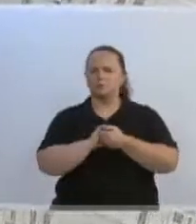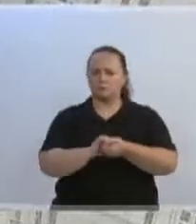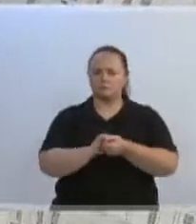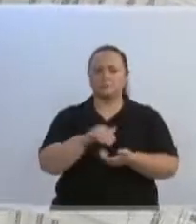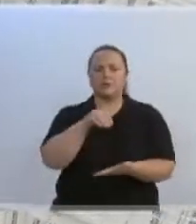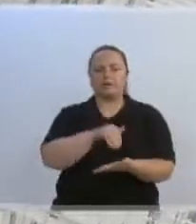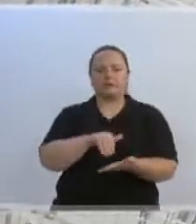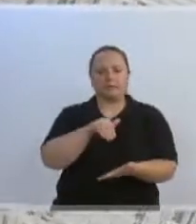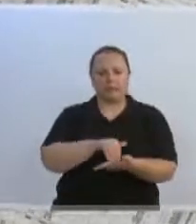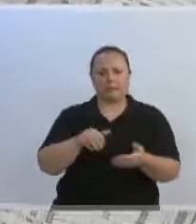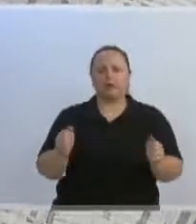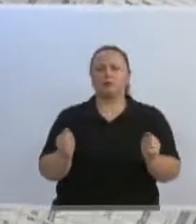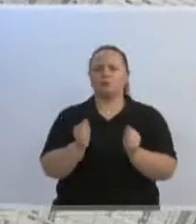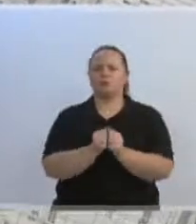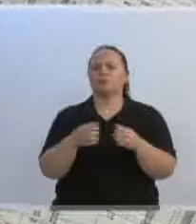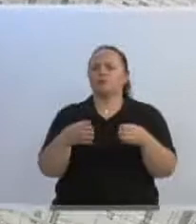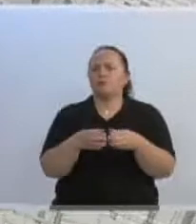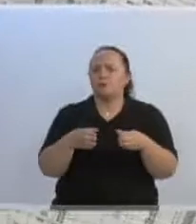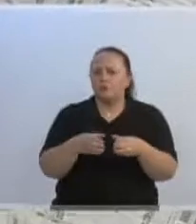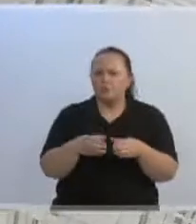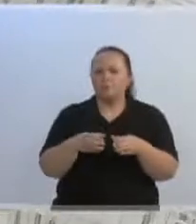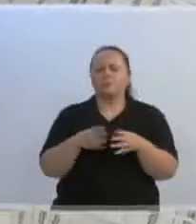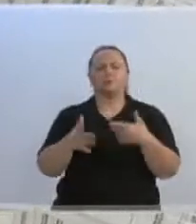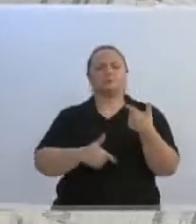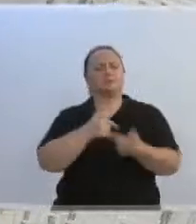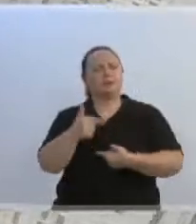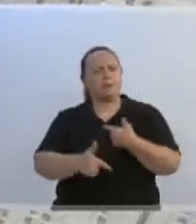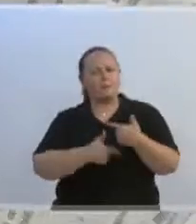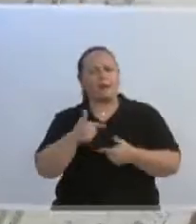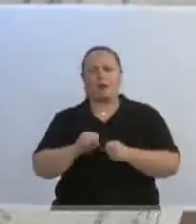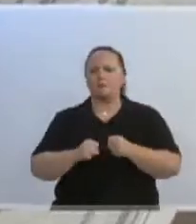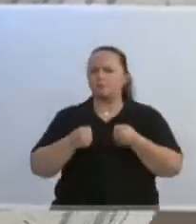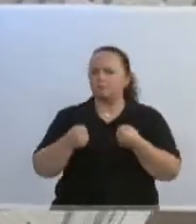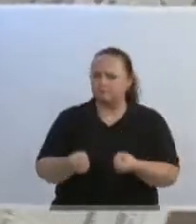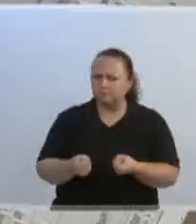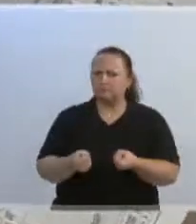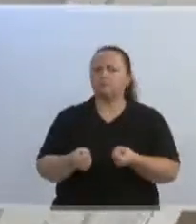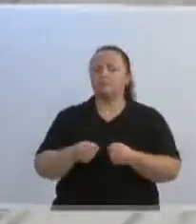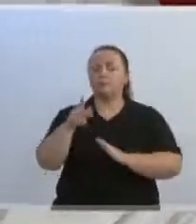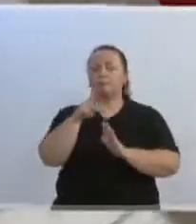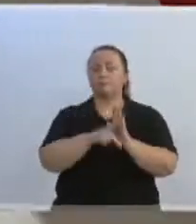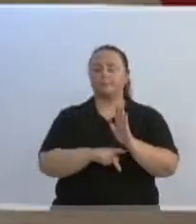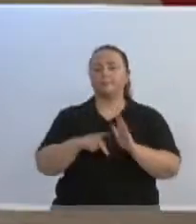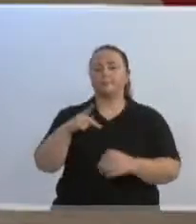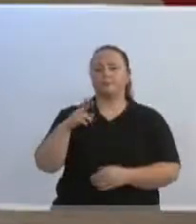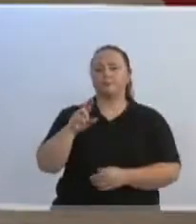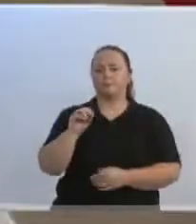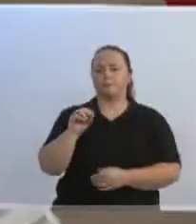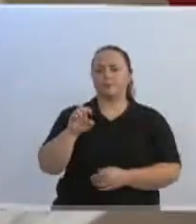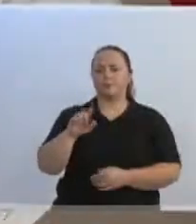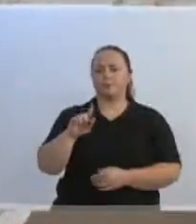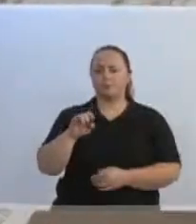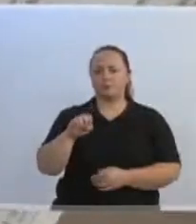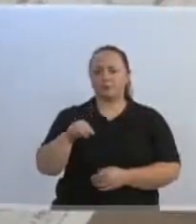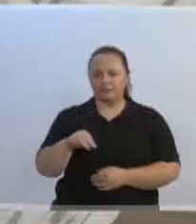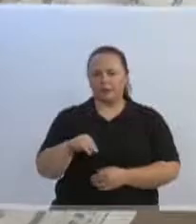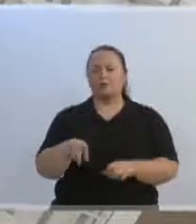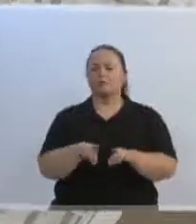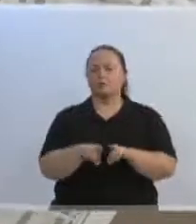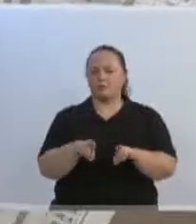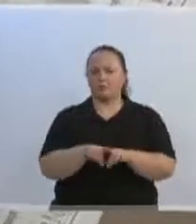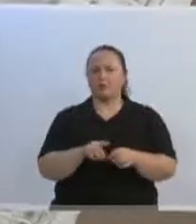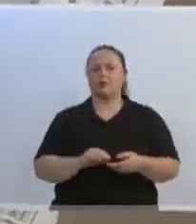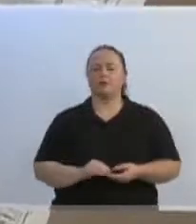secretário, juntamente com sua equipe, que está trabalhando, que está forçando, está no projeto para vir para essa casa.